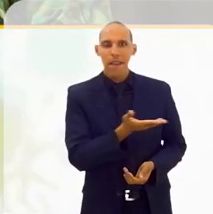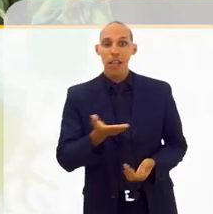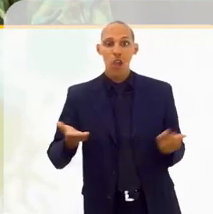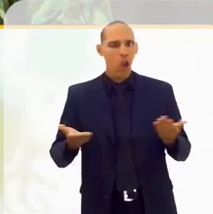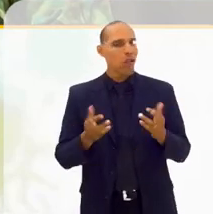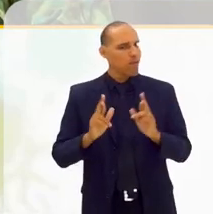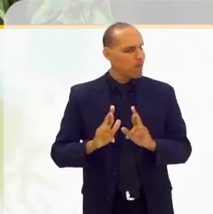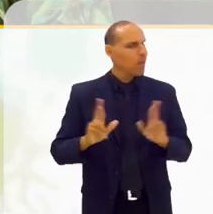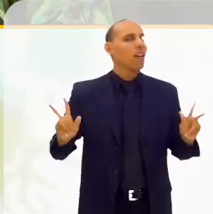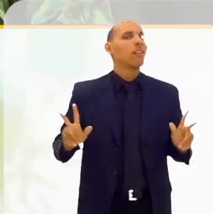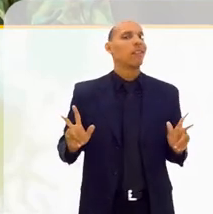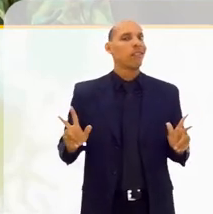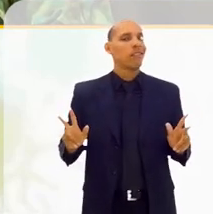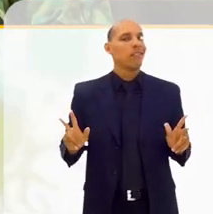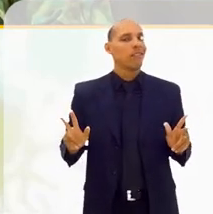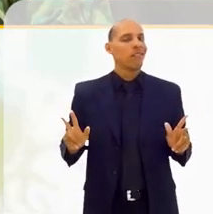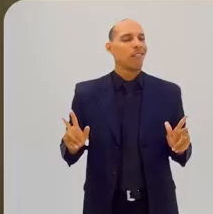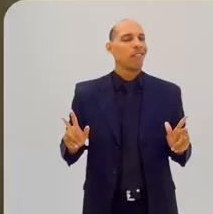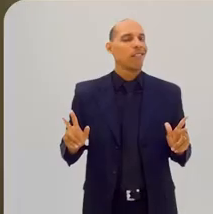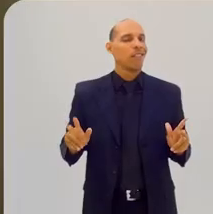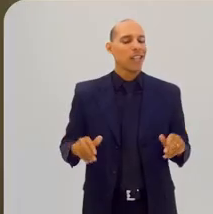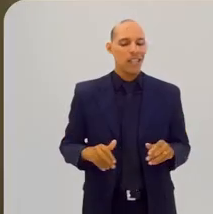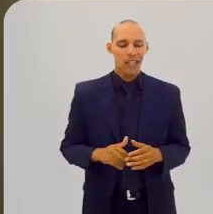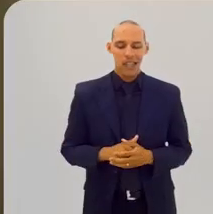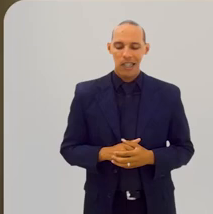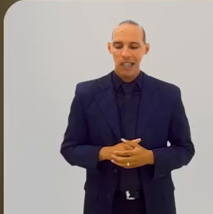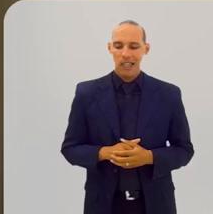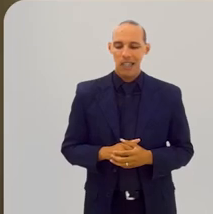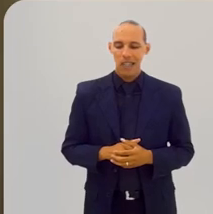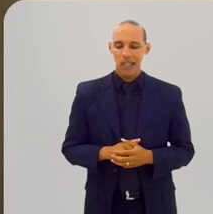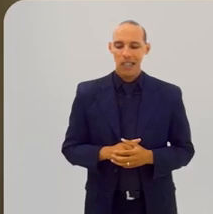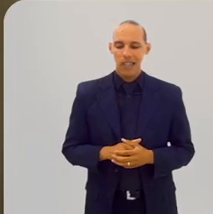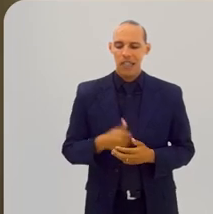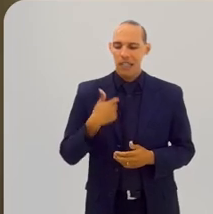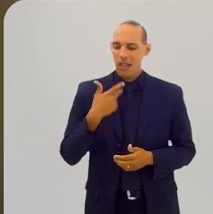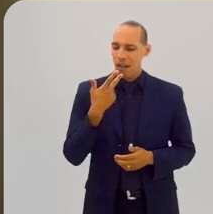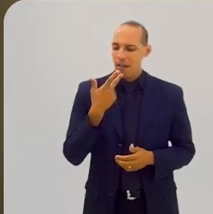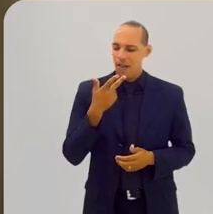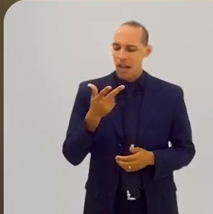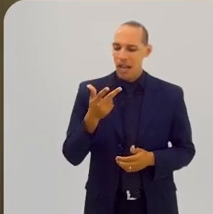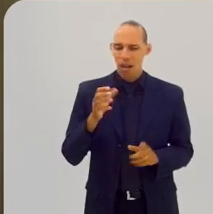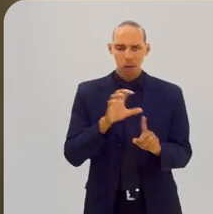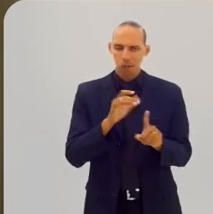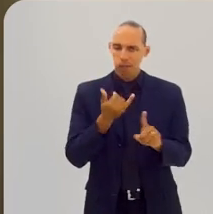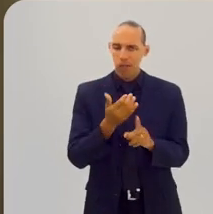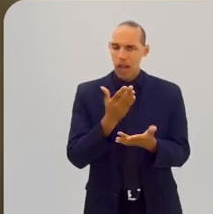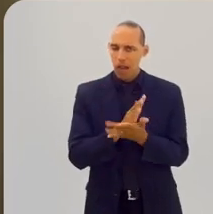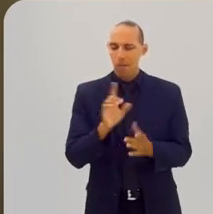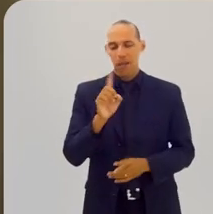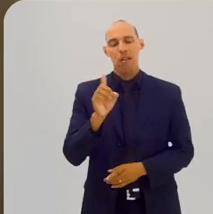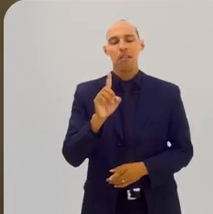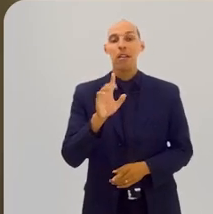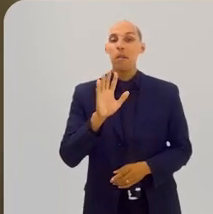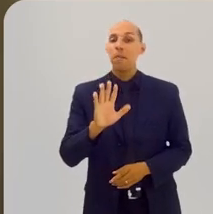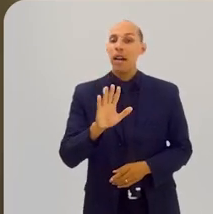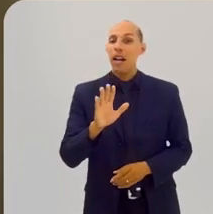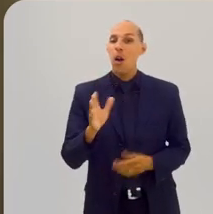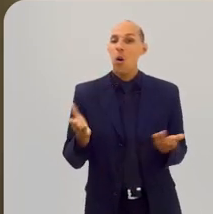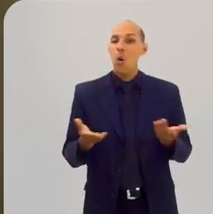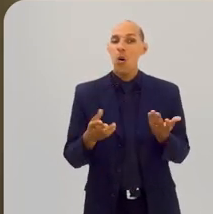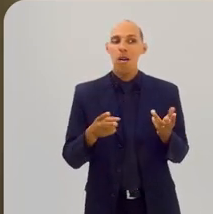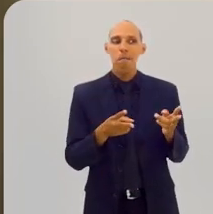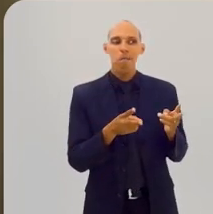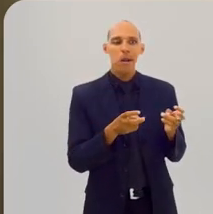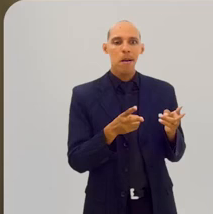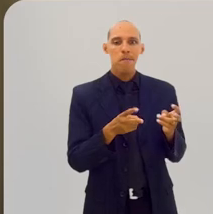outra uma outra pegada eu acho que não tô dizendo que não existe amor nem nada disso é